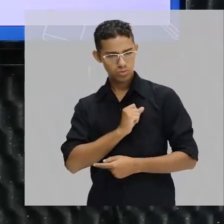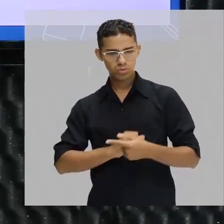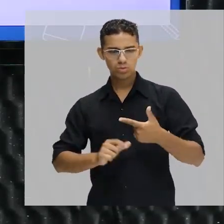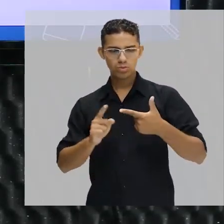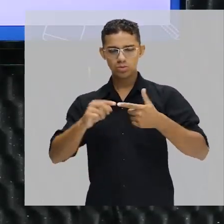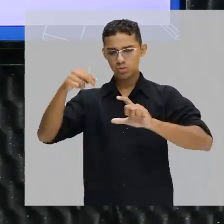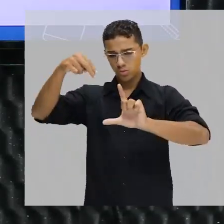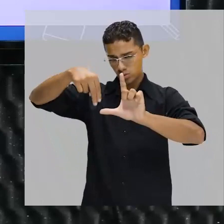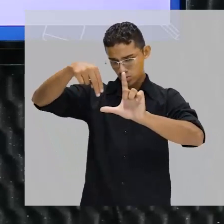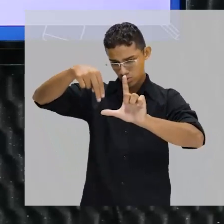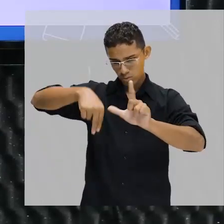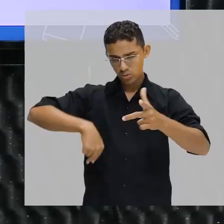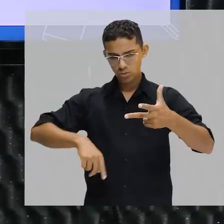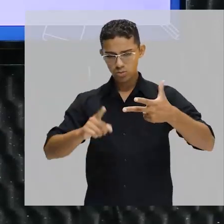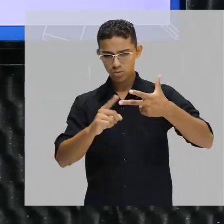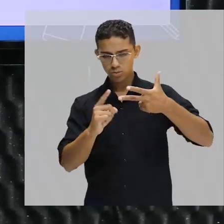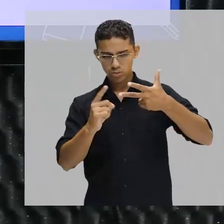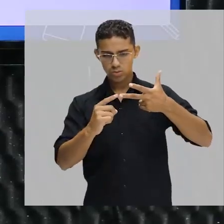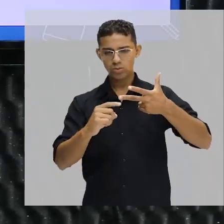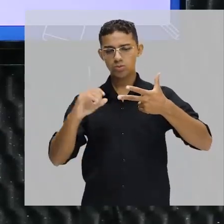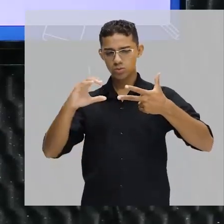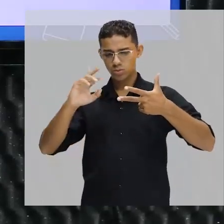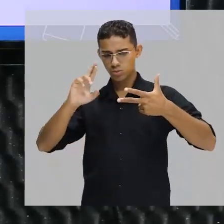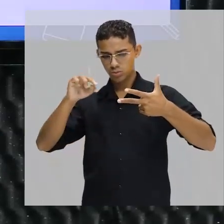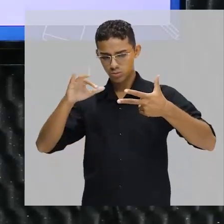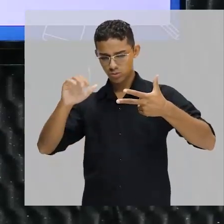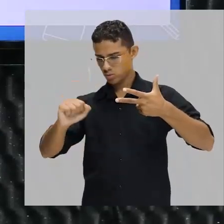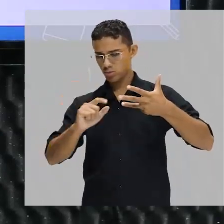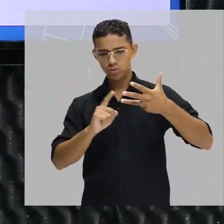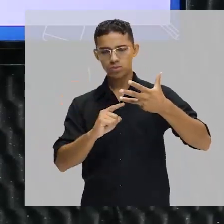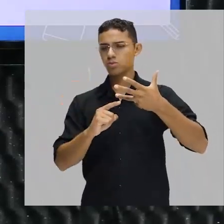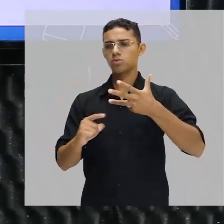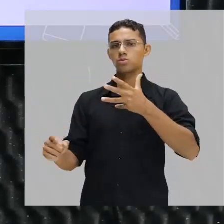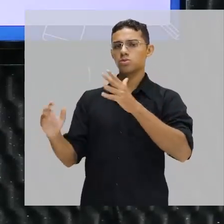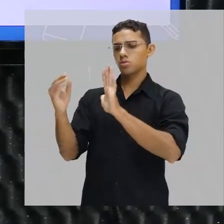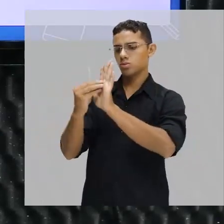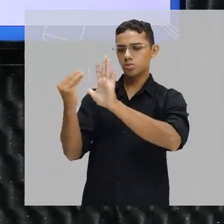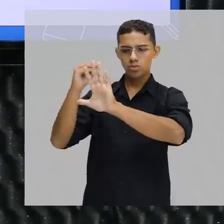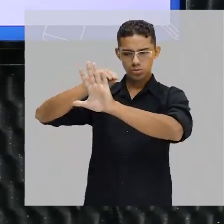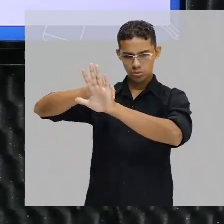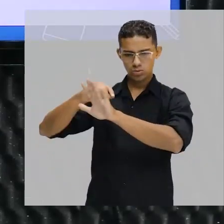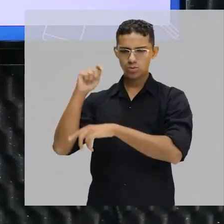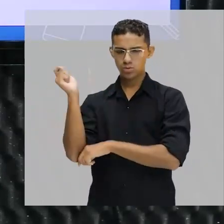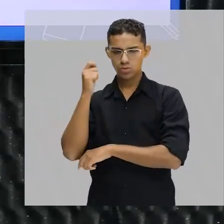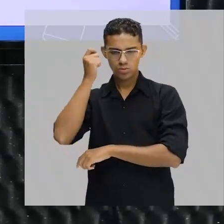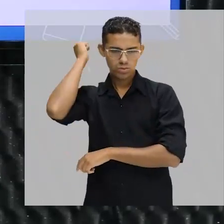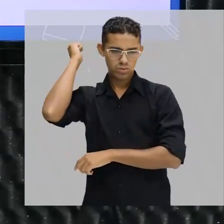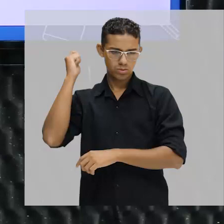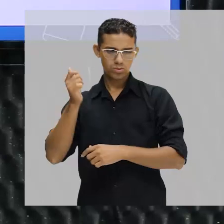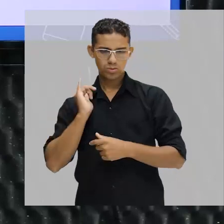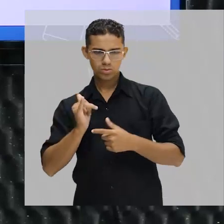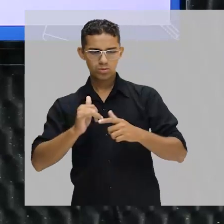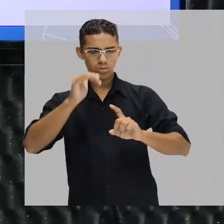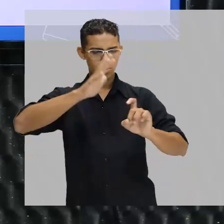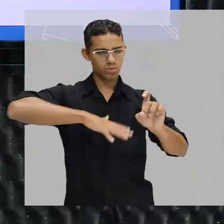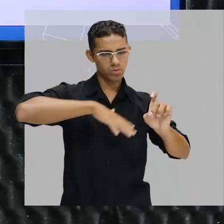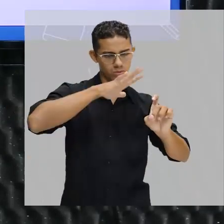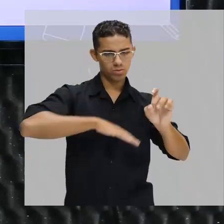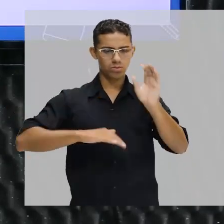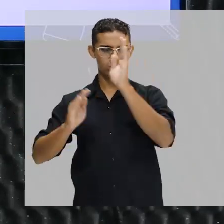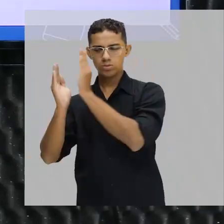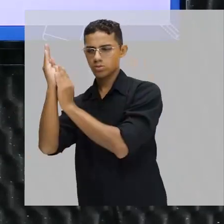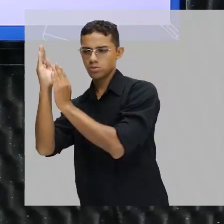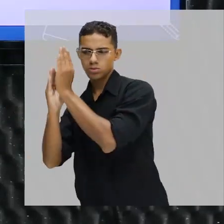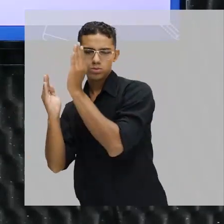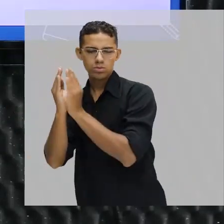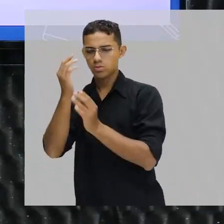a novela, a crônica, contos de fadas, fábula, lendas, uma infinidade